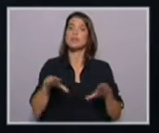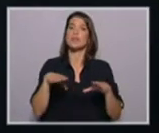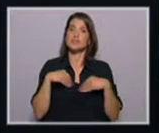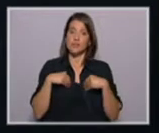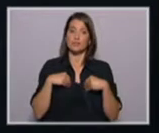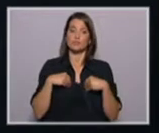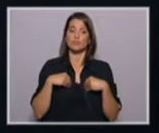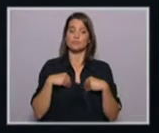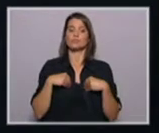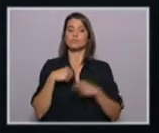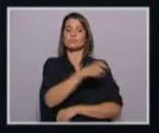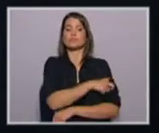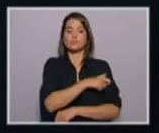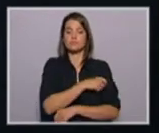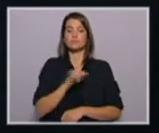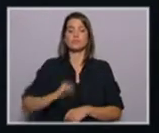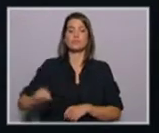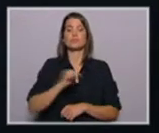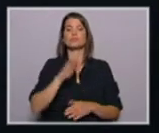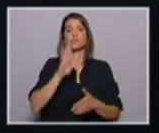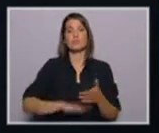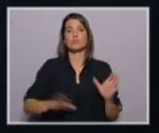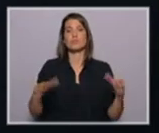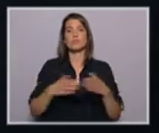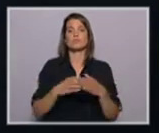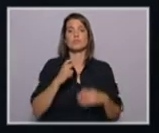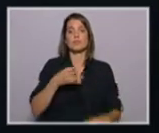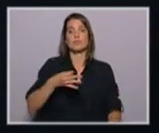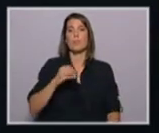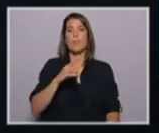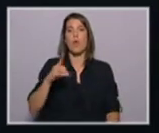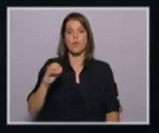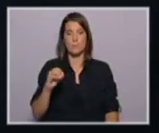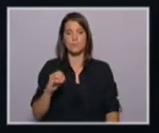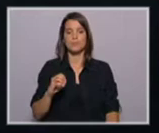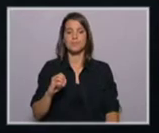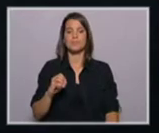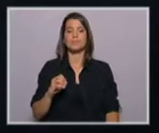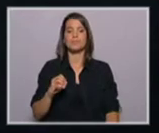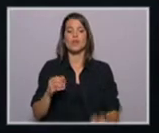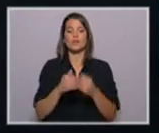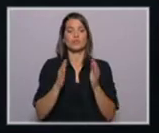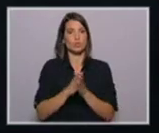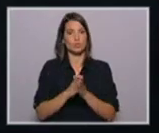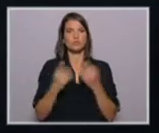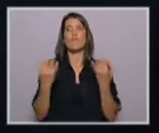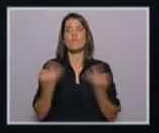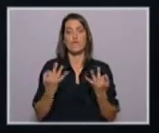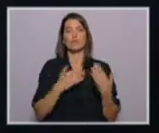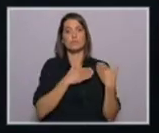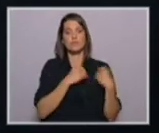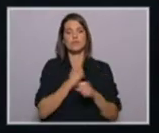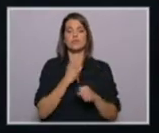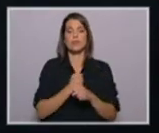on behalf of our fellow Apollo teammates, all those who played a role in expanding the